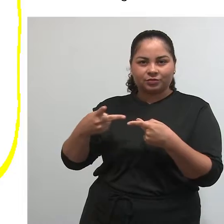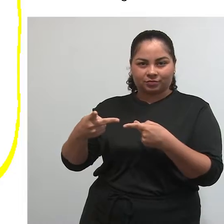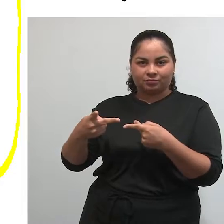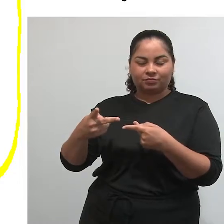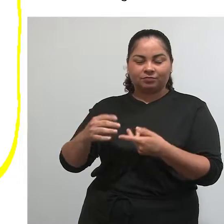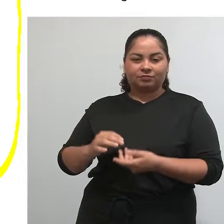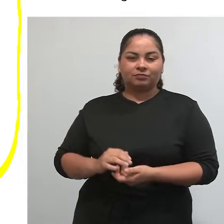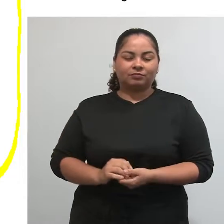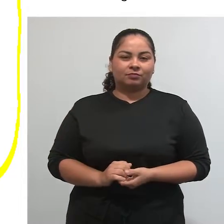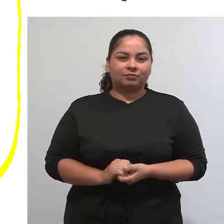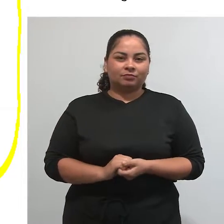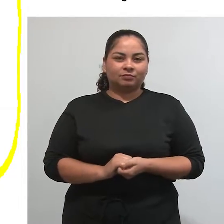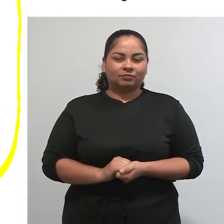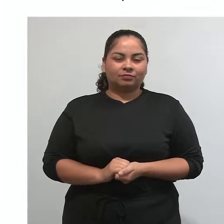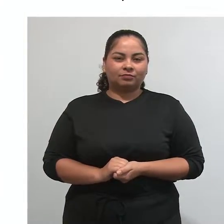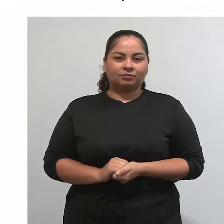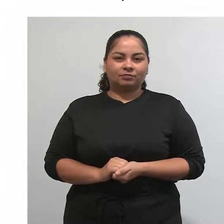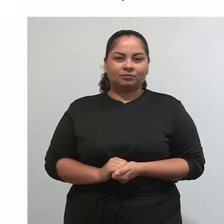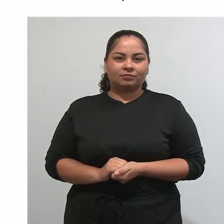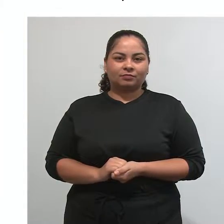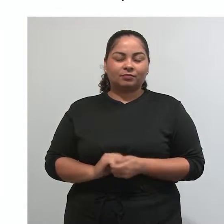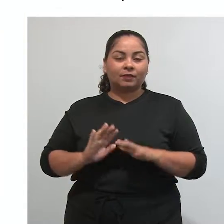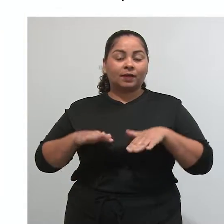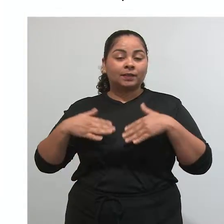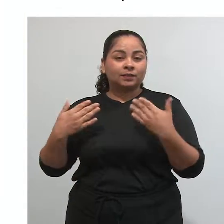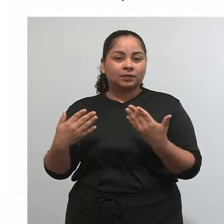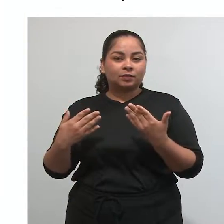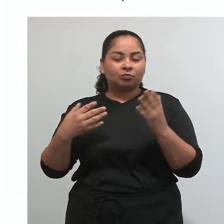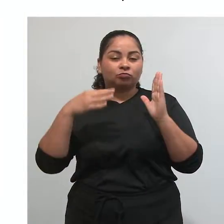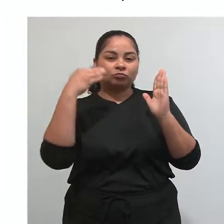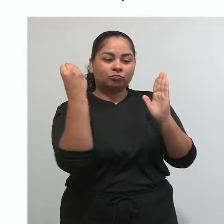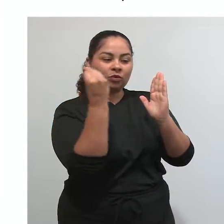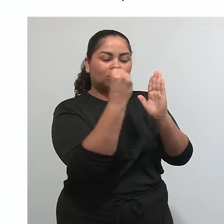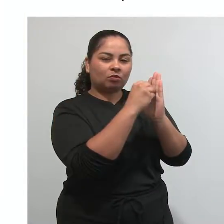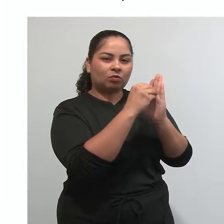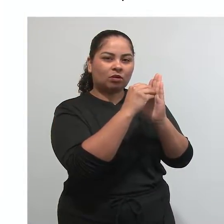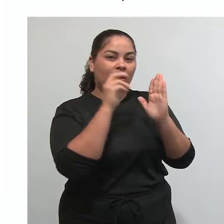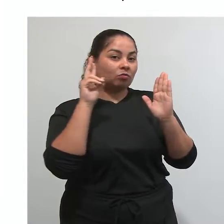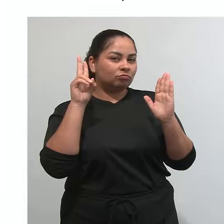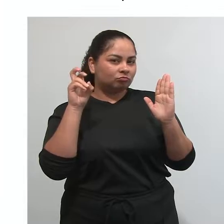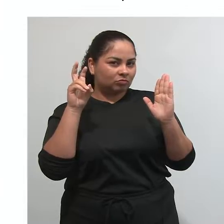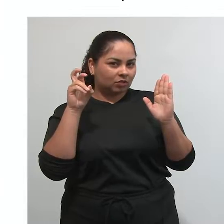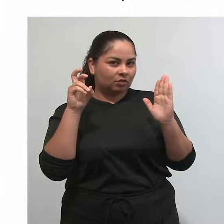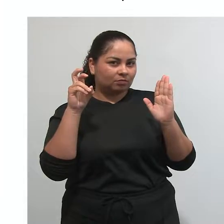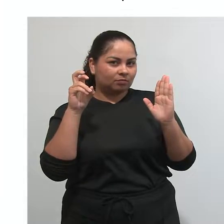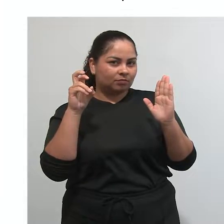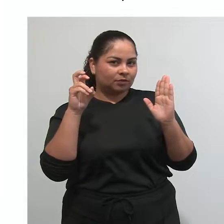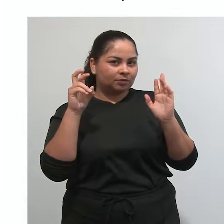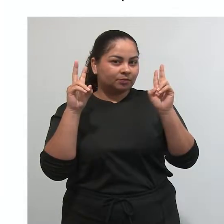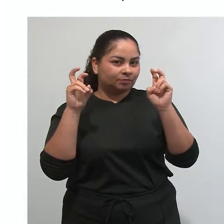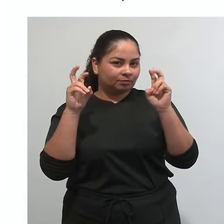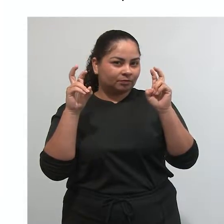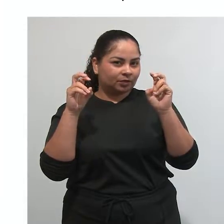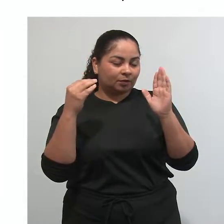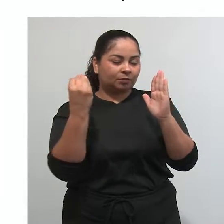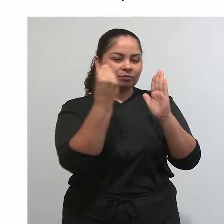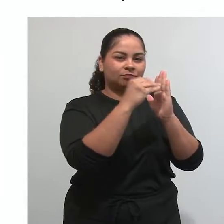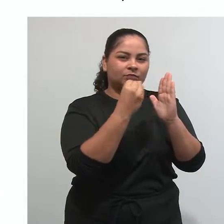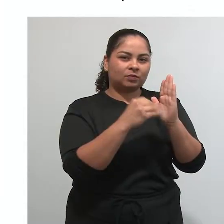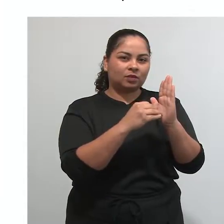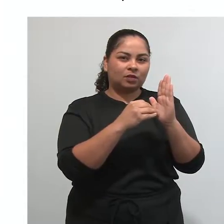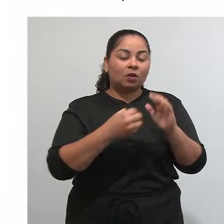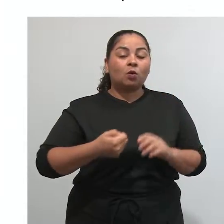consideração a cultura de paz. Então, você vai colocar o tema do teu projeto, depois você vai colocar a quantidade